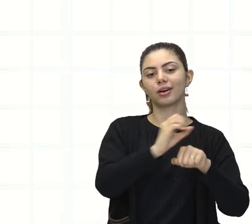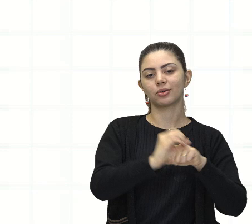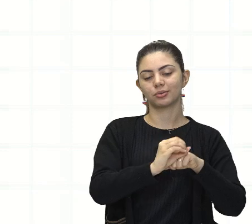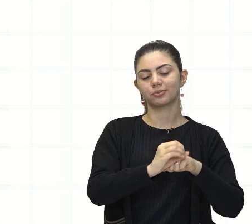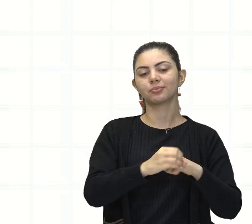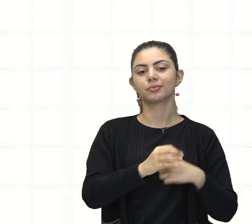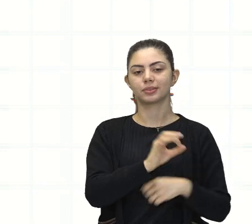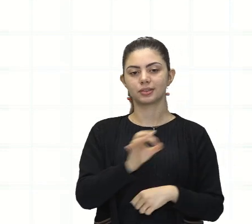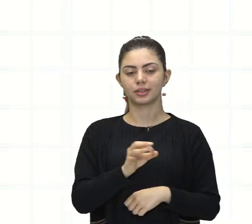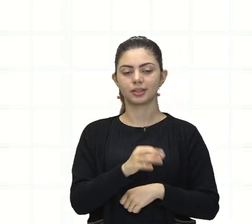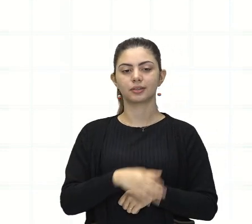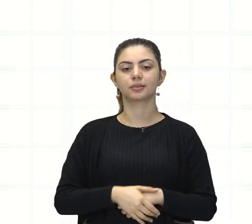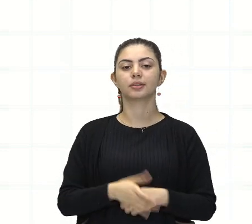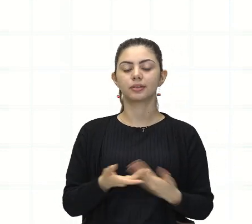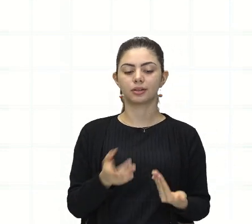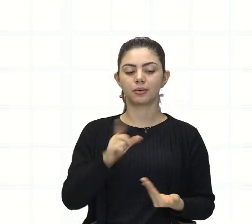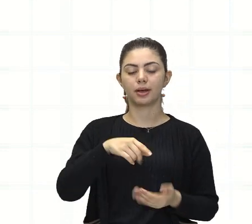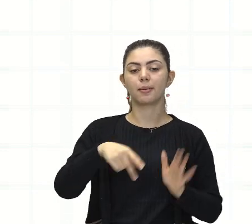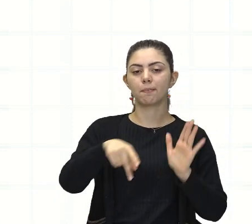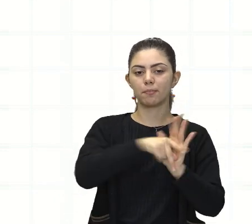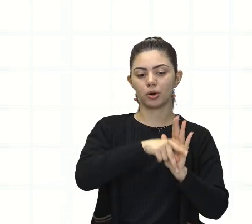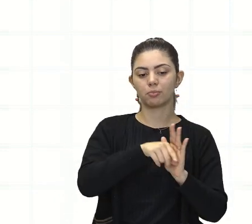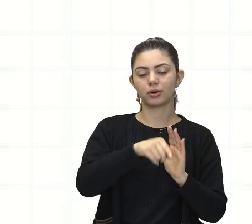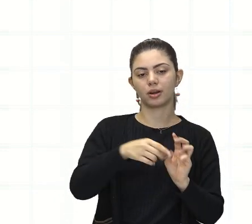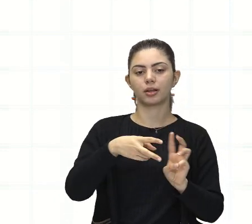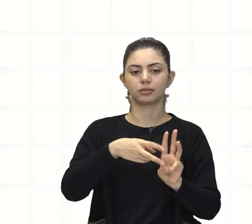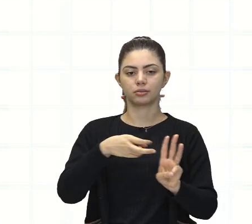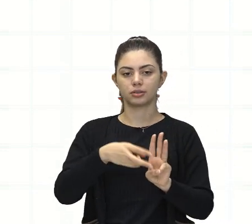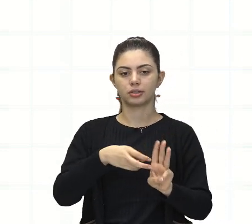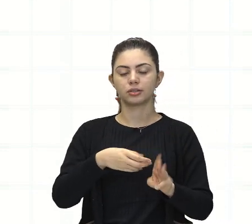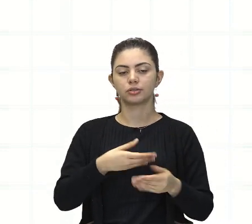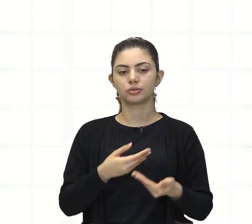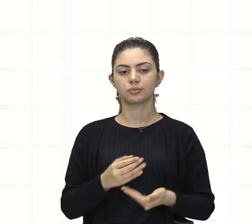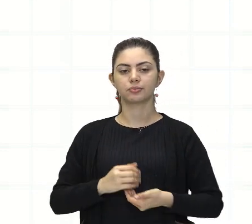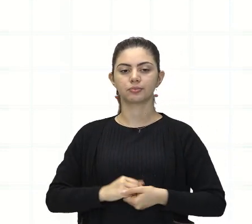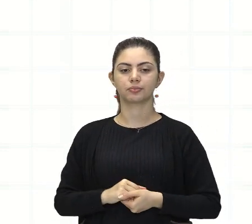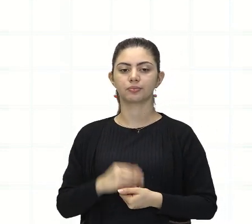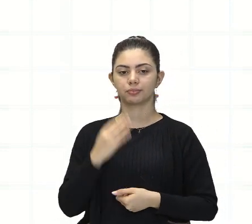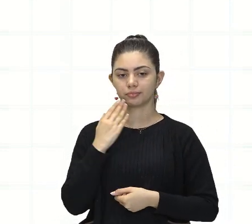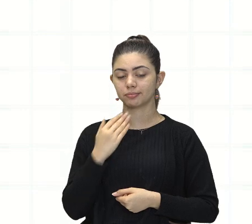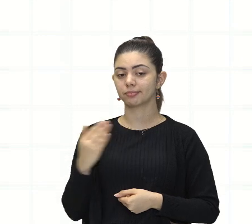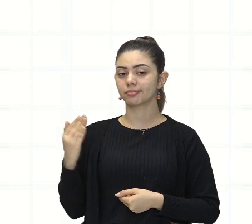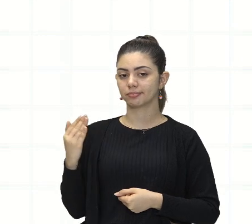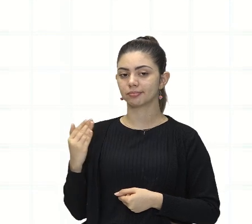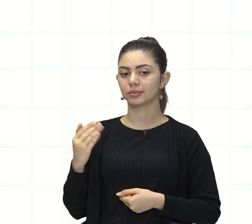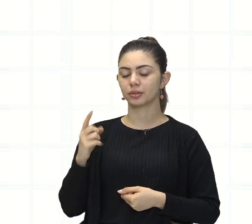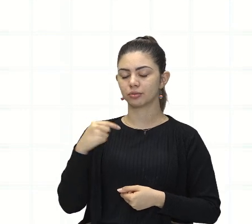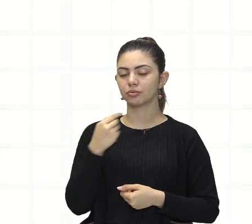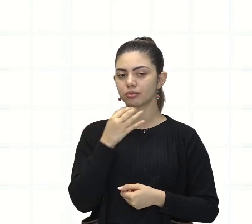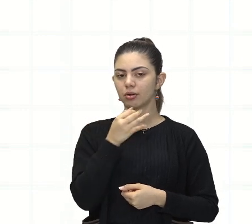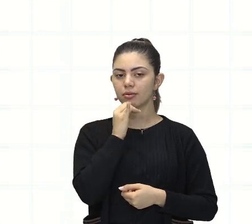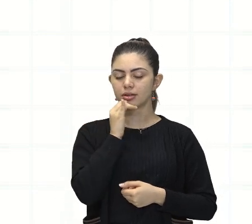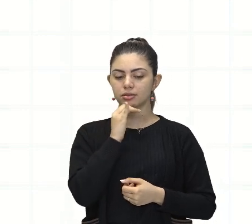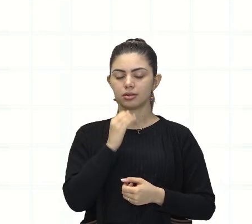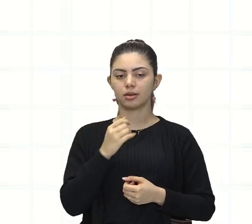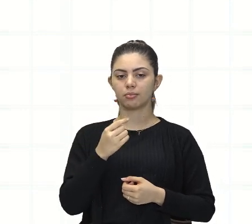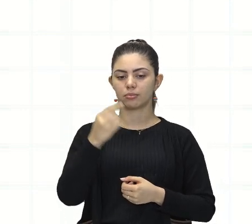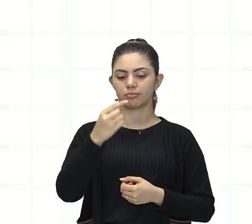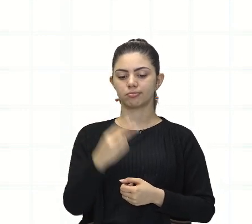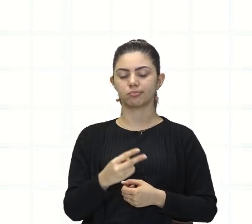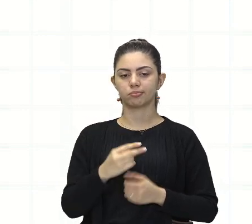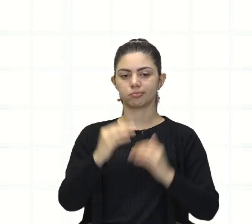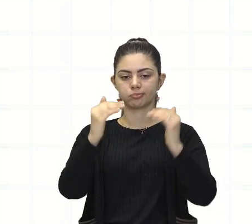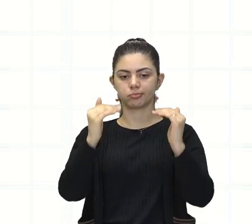particularizando esse ser, que no caso é todos esses dois, como nós estamos observando, são